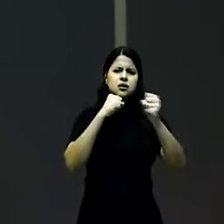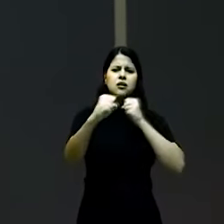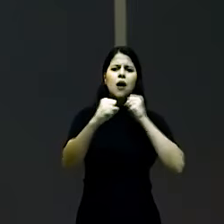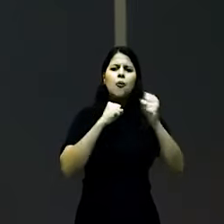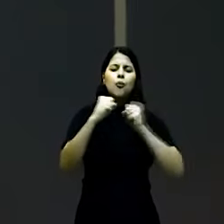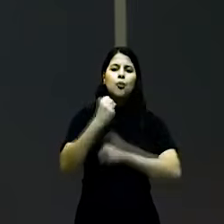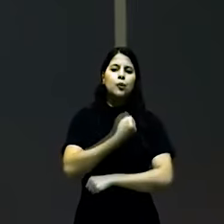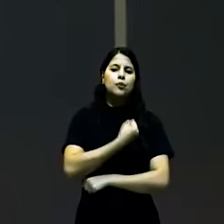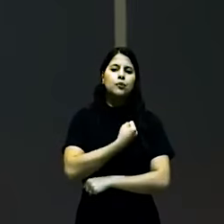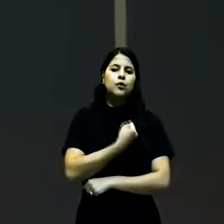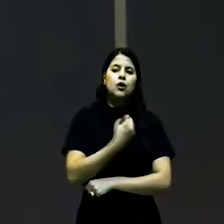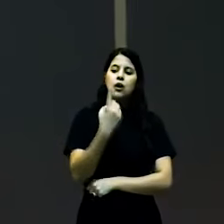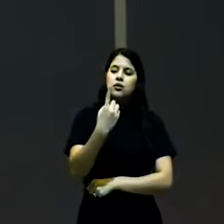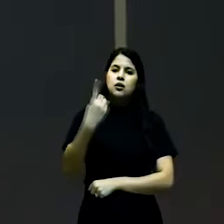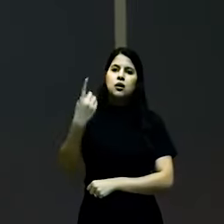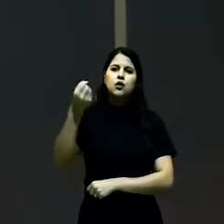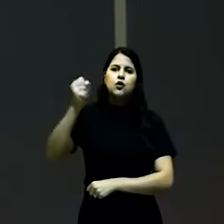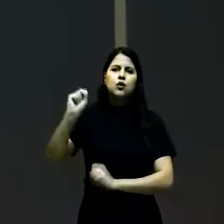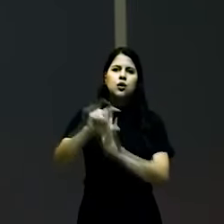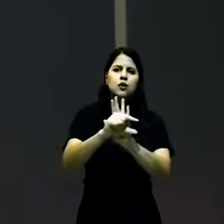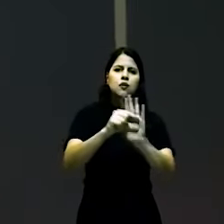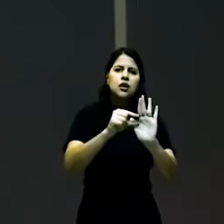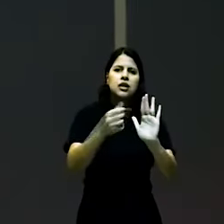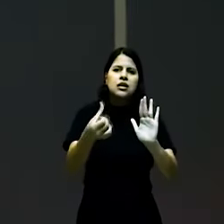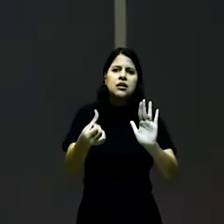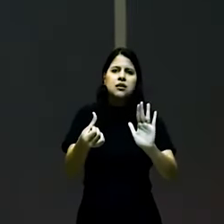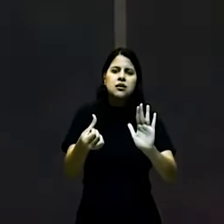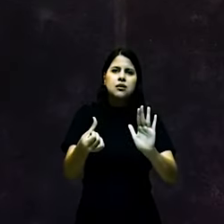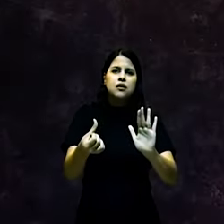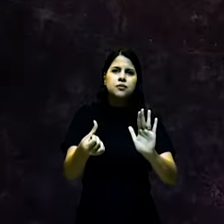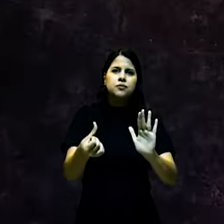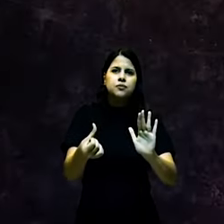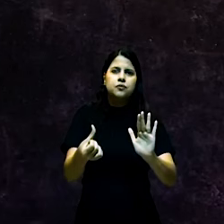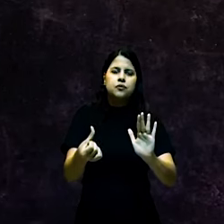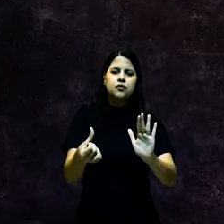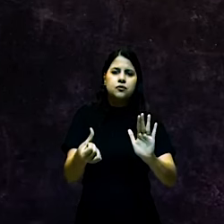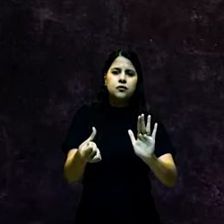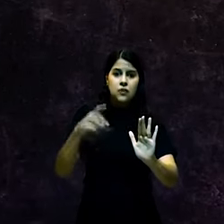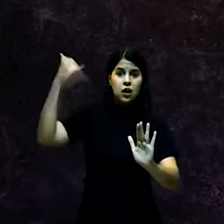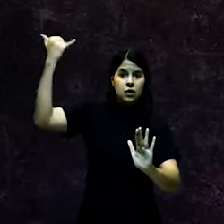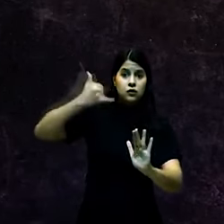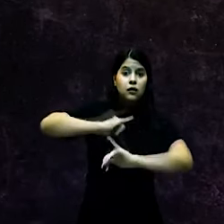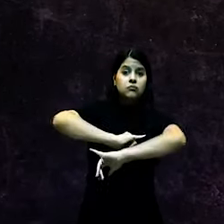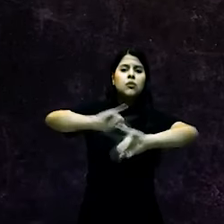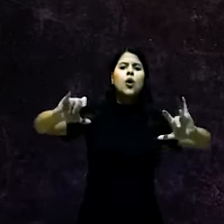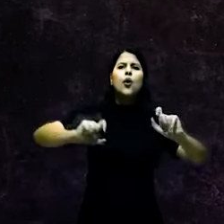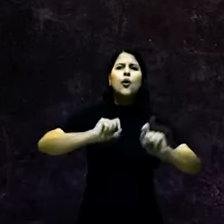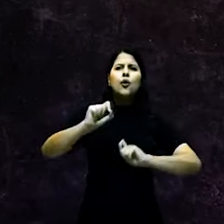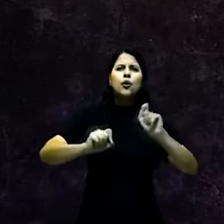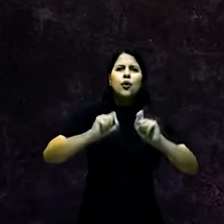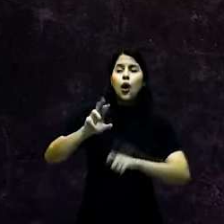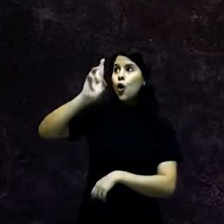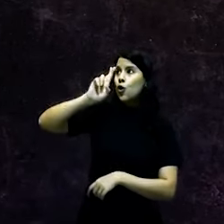e é o salmo de número 118, versículo 6, e esse salmo serve para você nessa noite. O